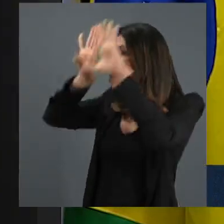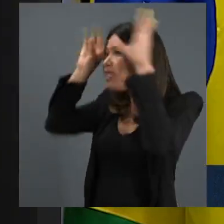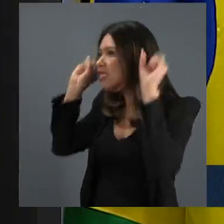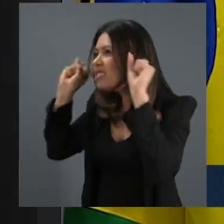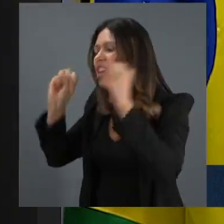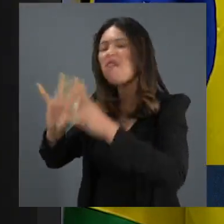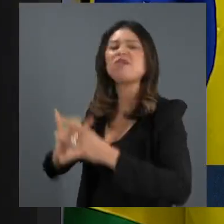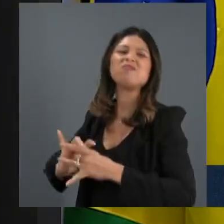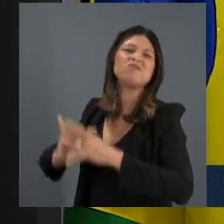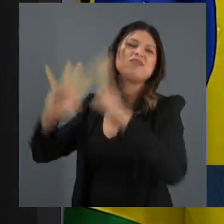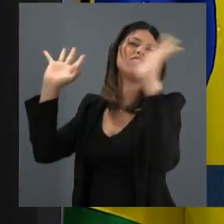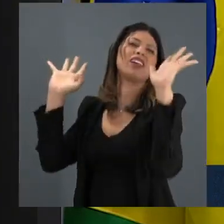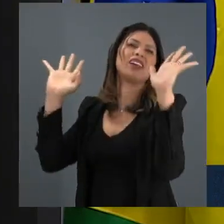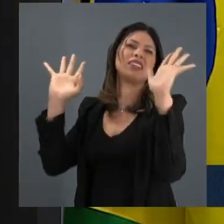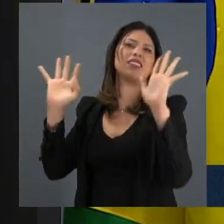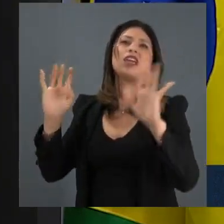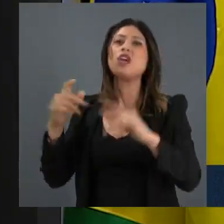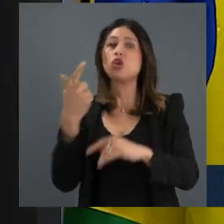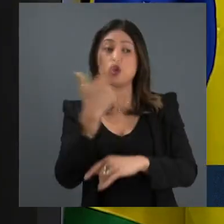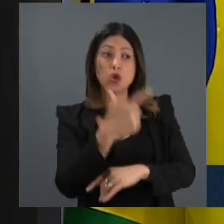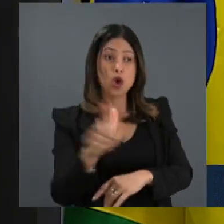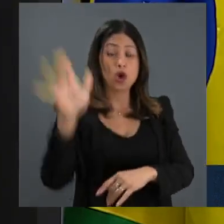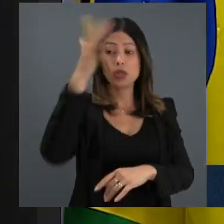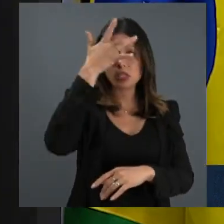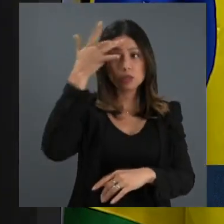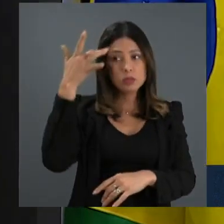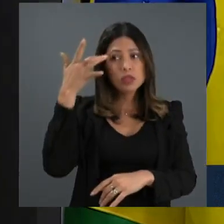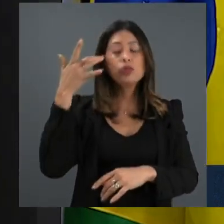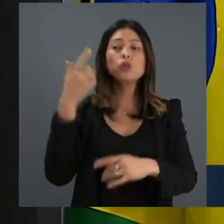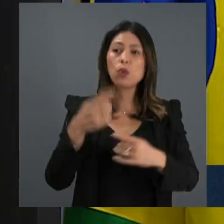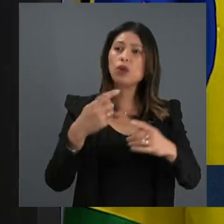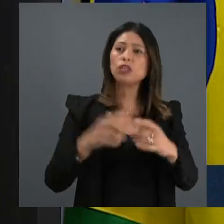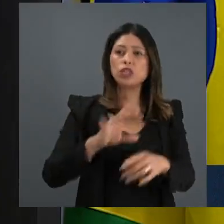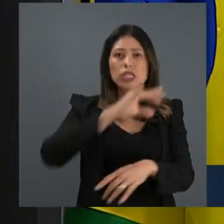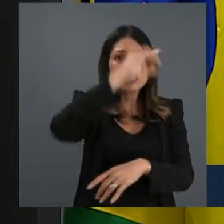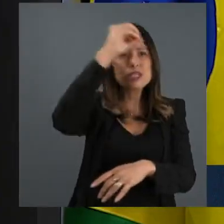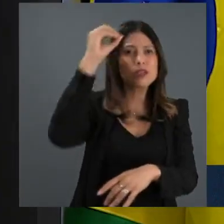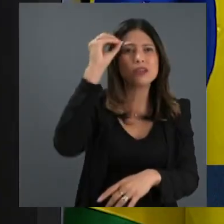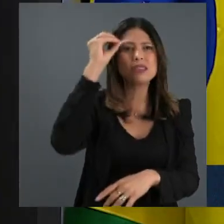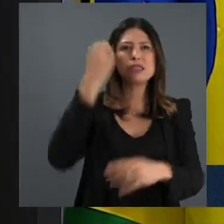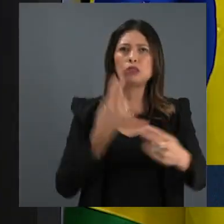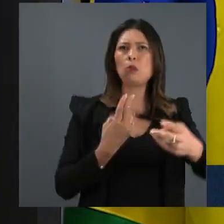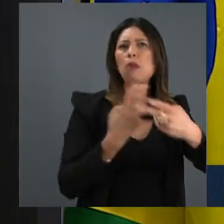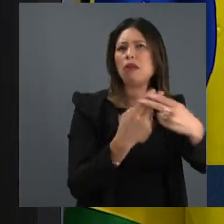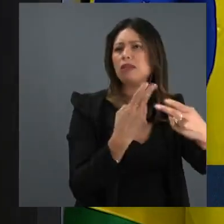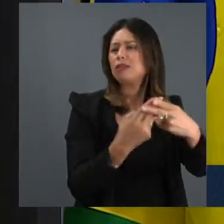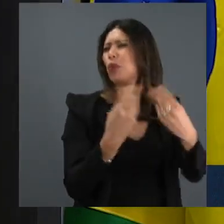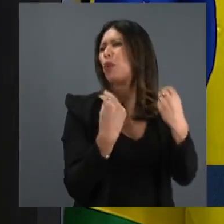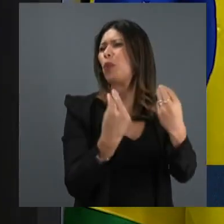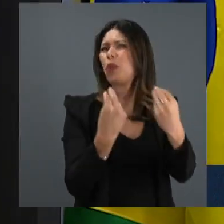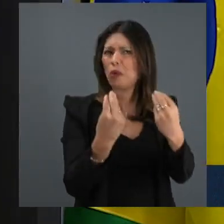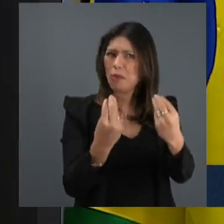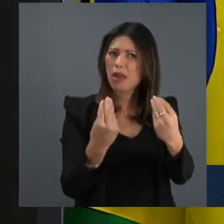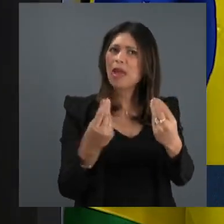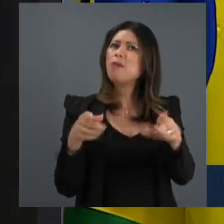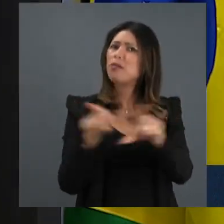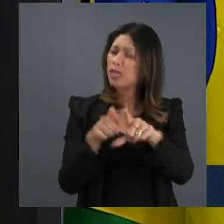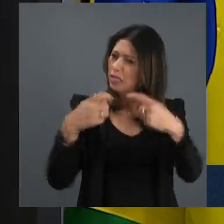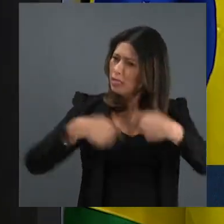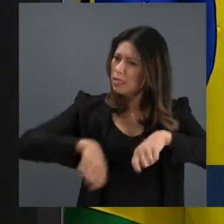liberando e punindo quem prendeu essas pessoas, quem fez um trabalho correto, respeitando a